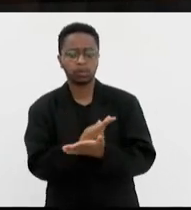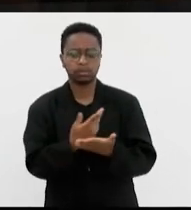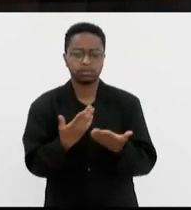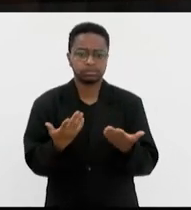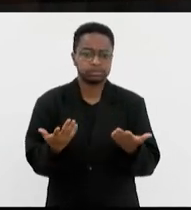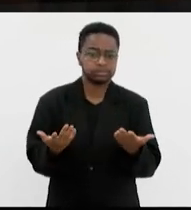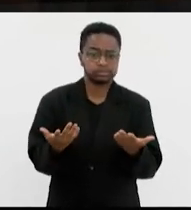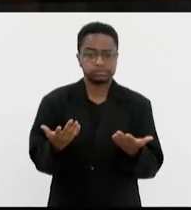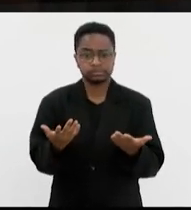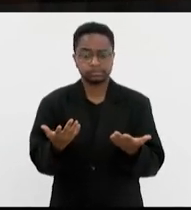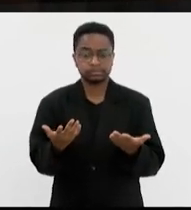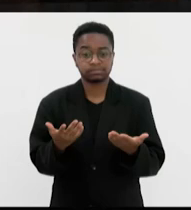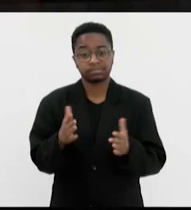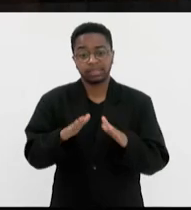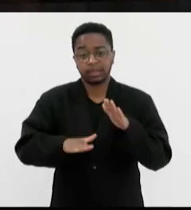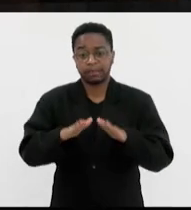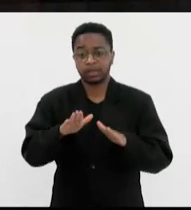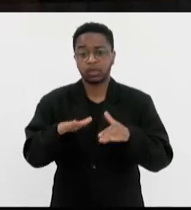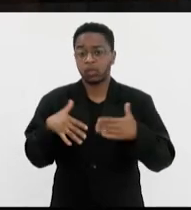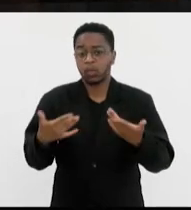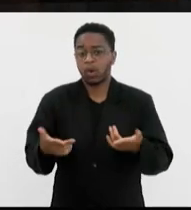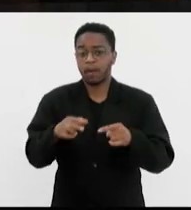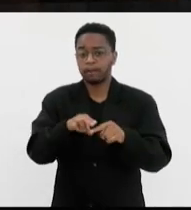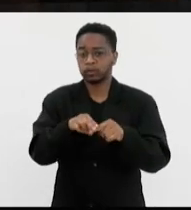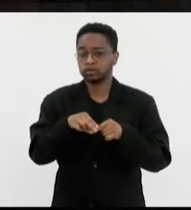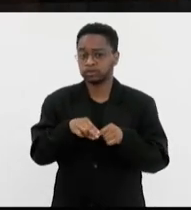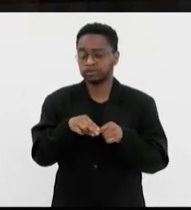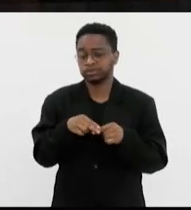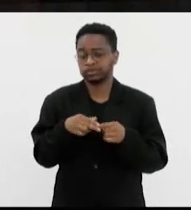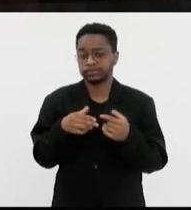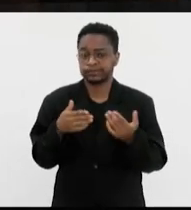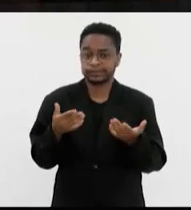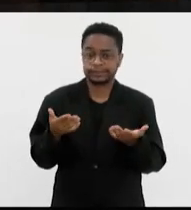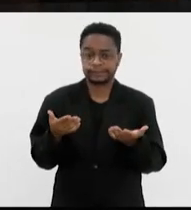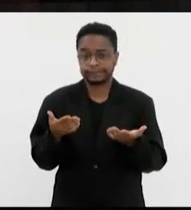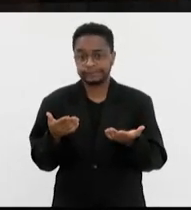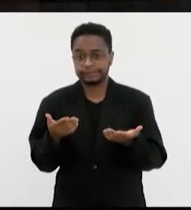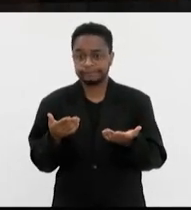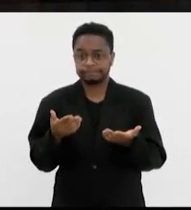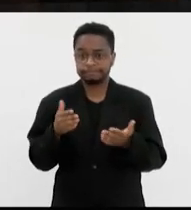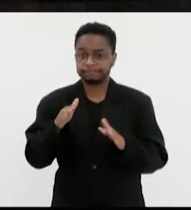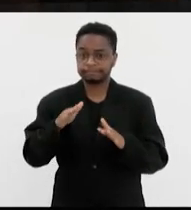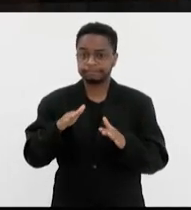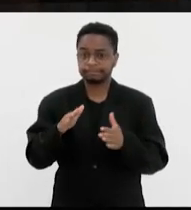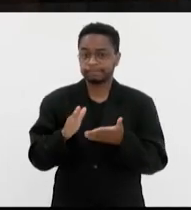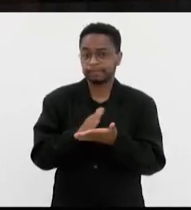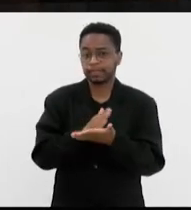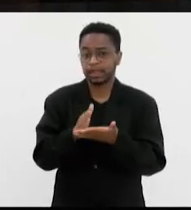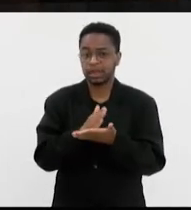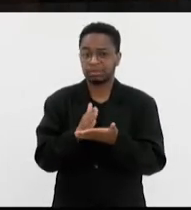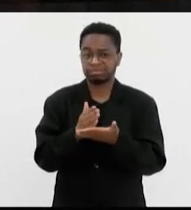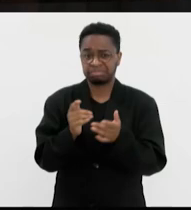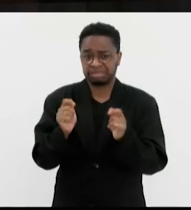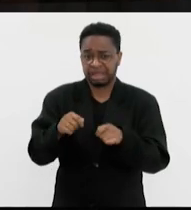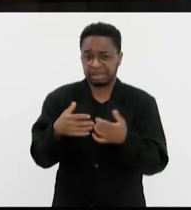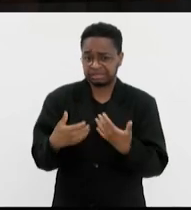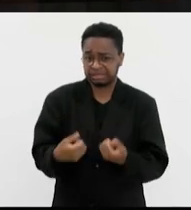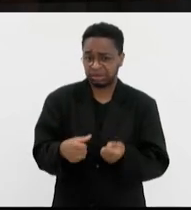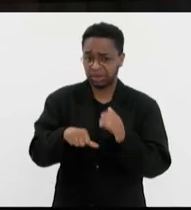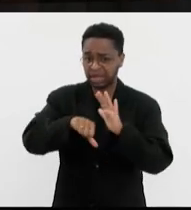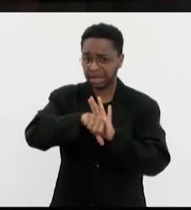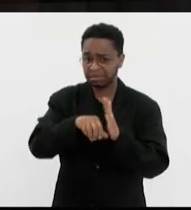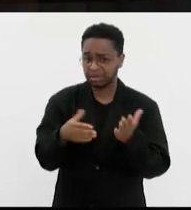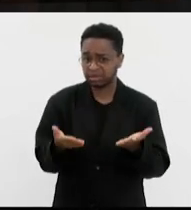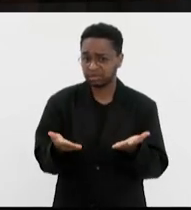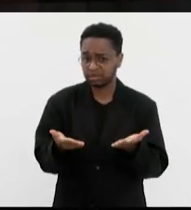como, dependendo do porquê e da causa, algum crime fosse aceitável, ainda